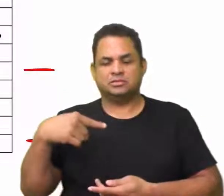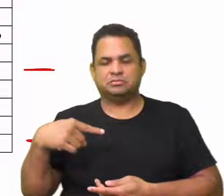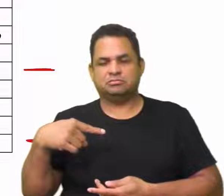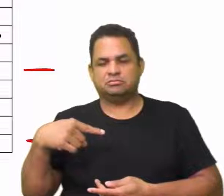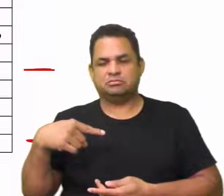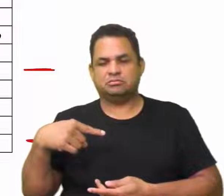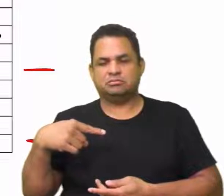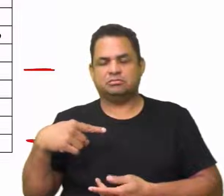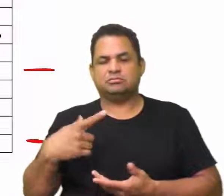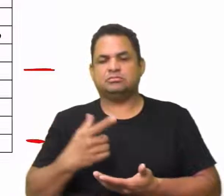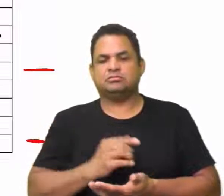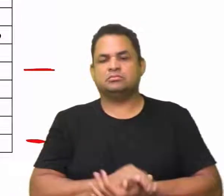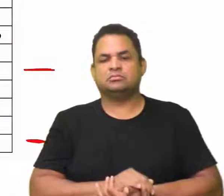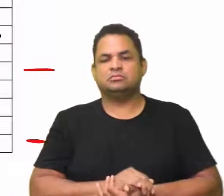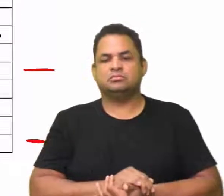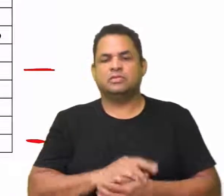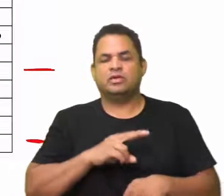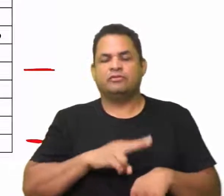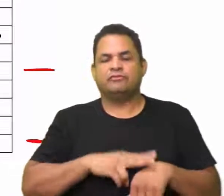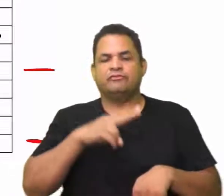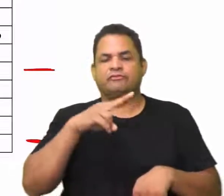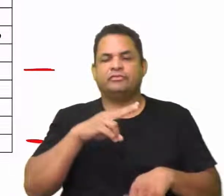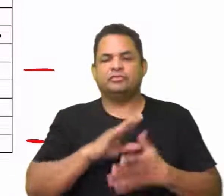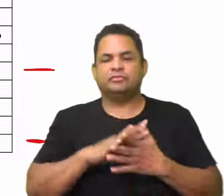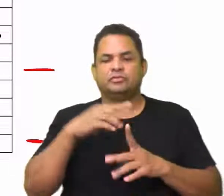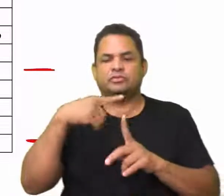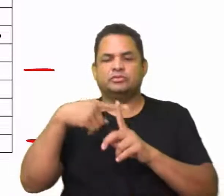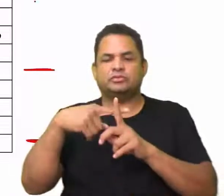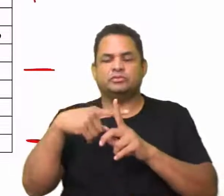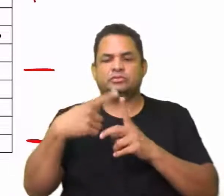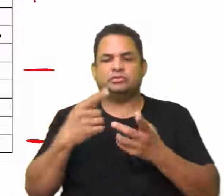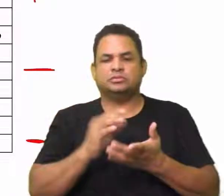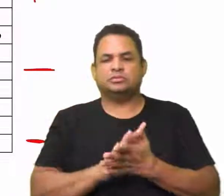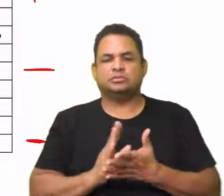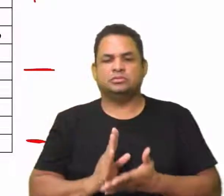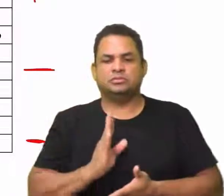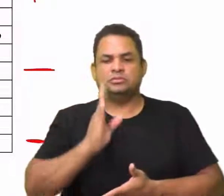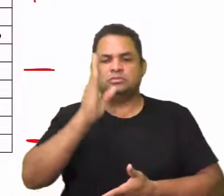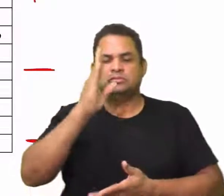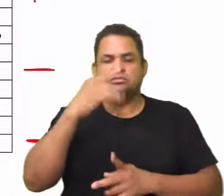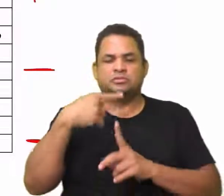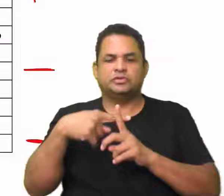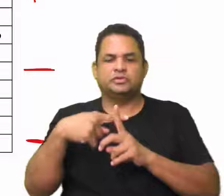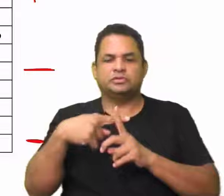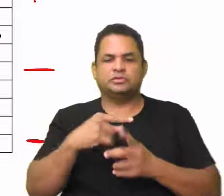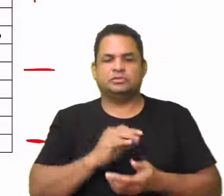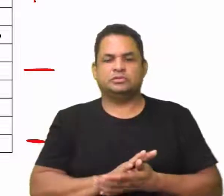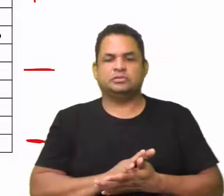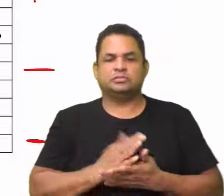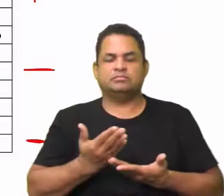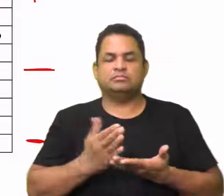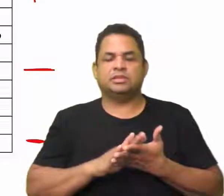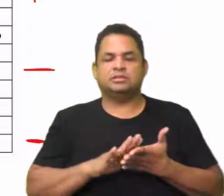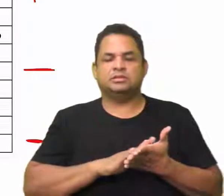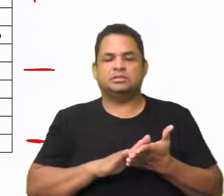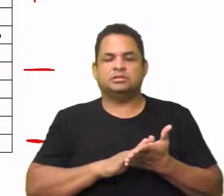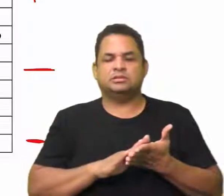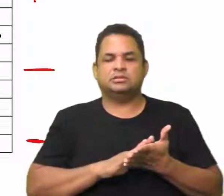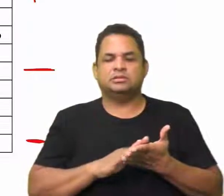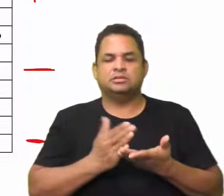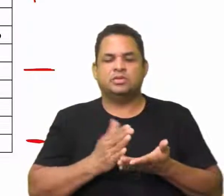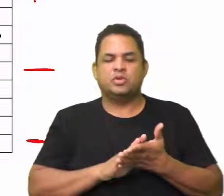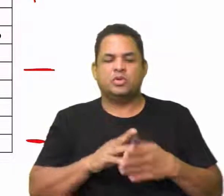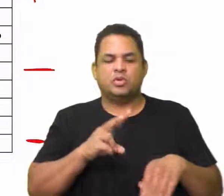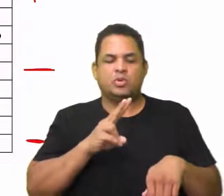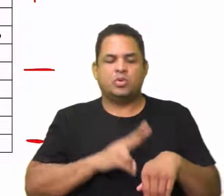negativo e o vidro positivo. Então, para cima aqui, positivo. Mas se eu atritasse o vidro com a pele humana, o